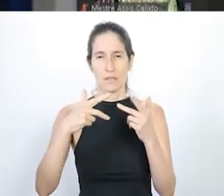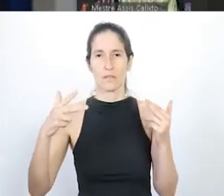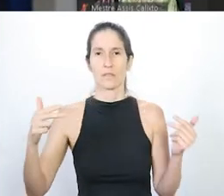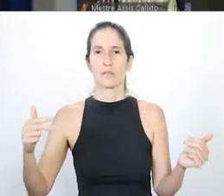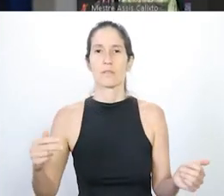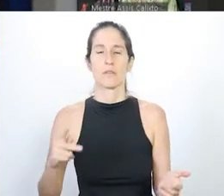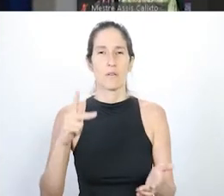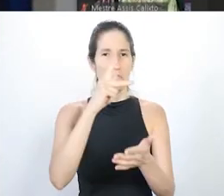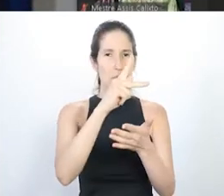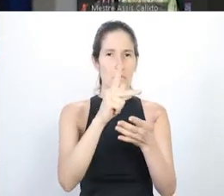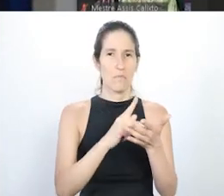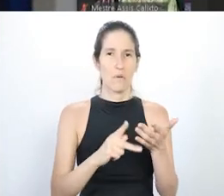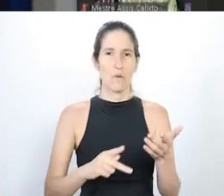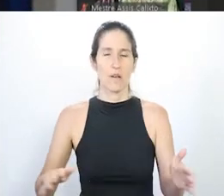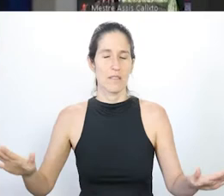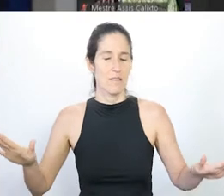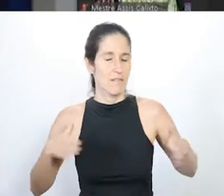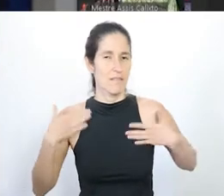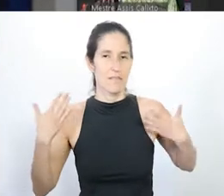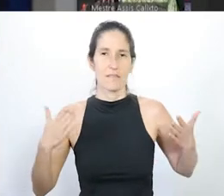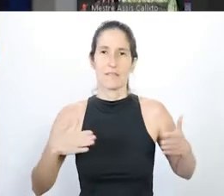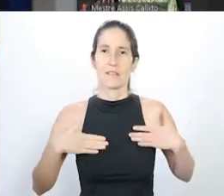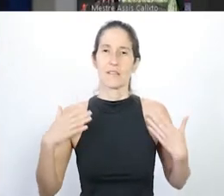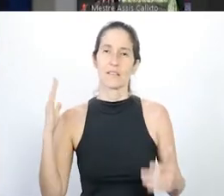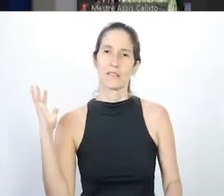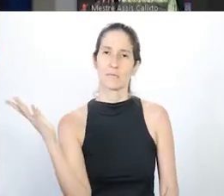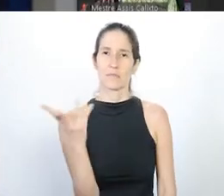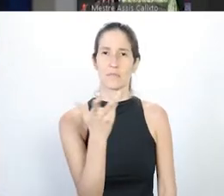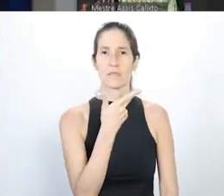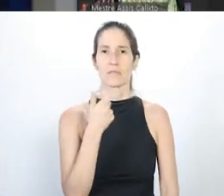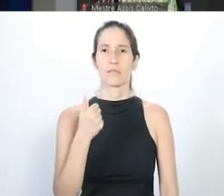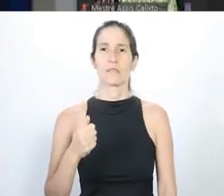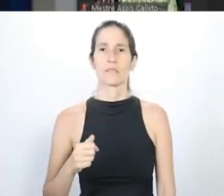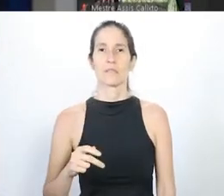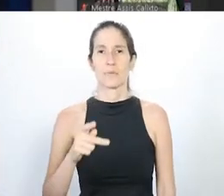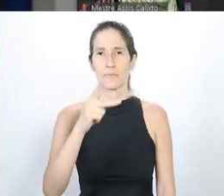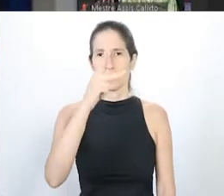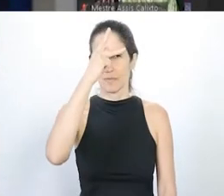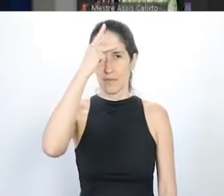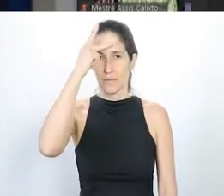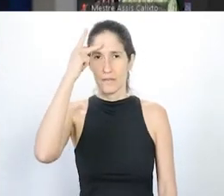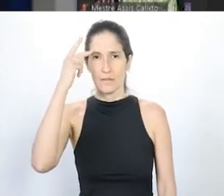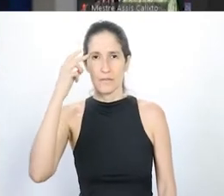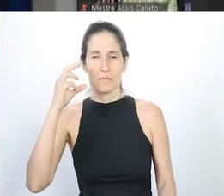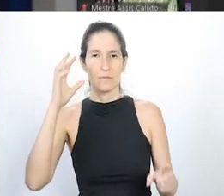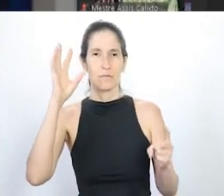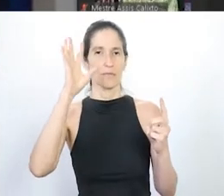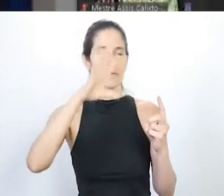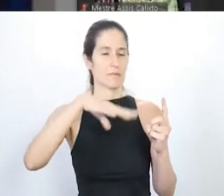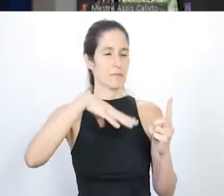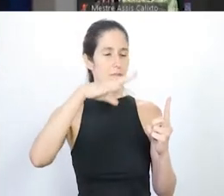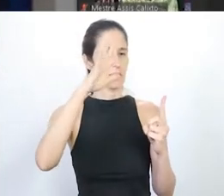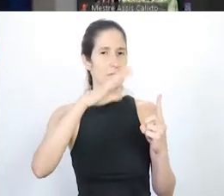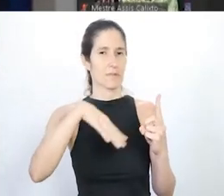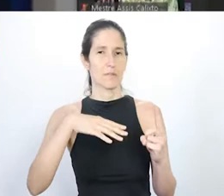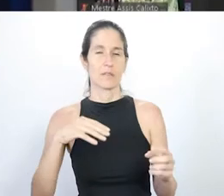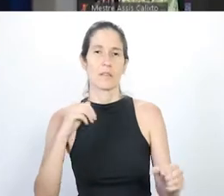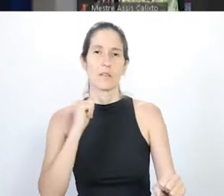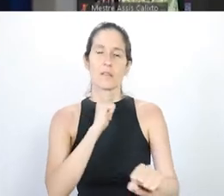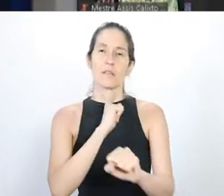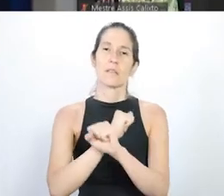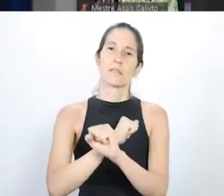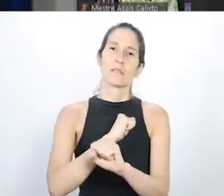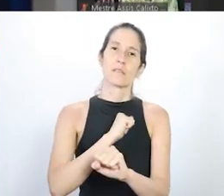verve espetacular, o povo lhe sauda e aqui lhe espera.